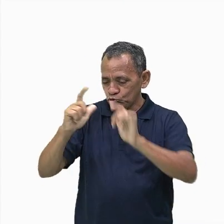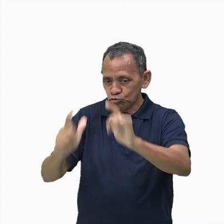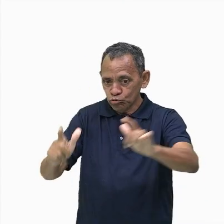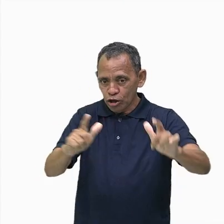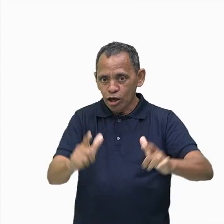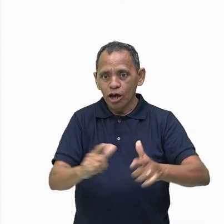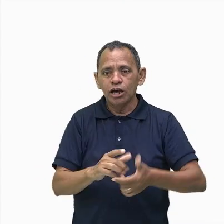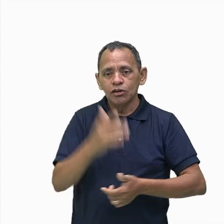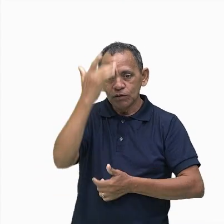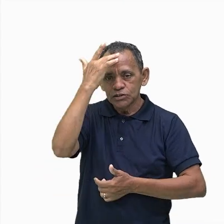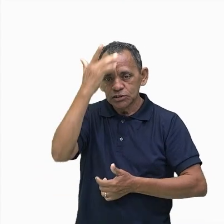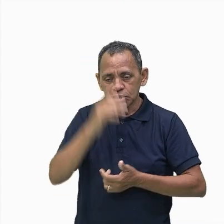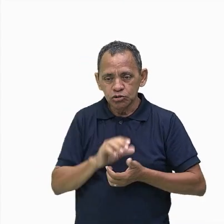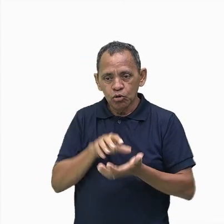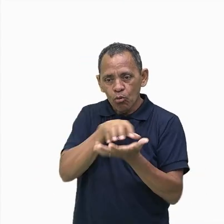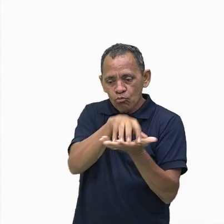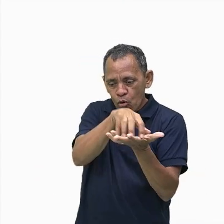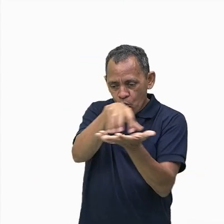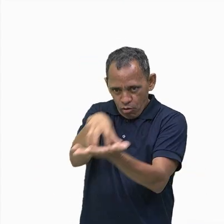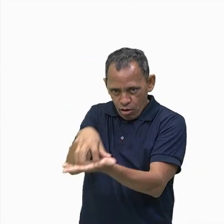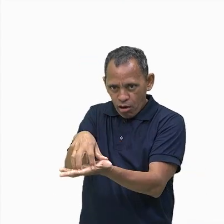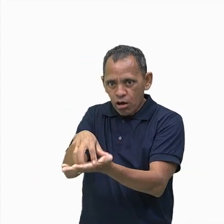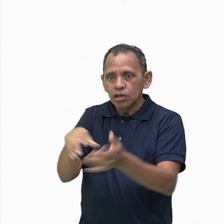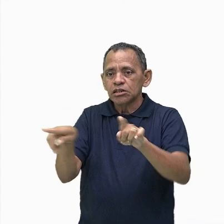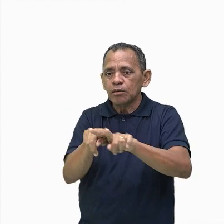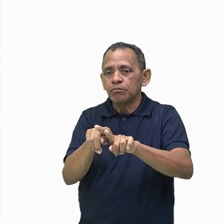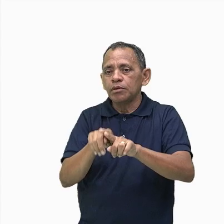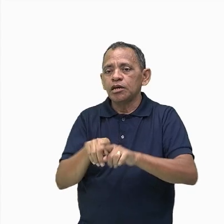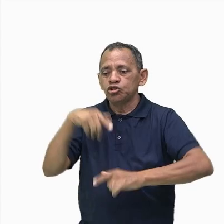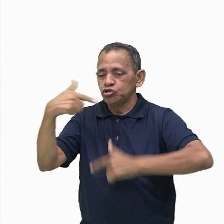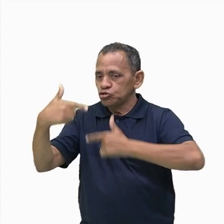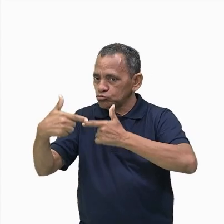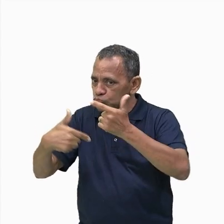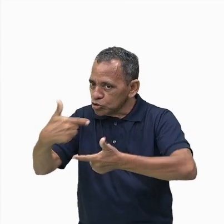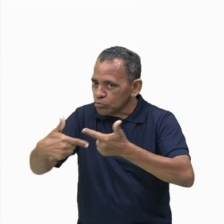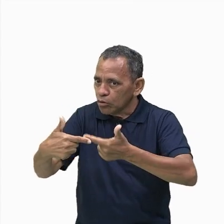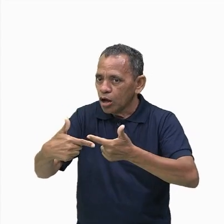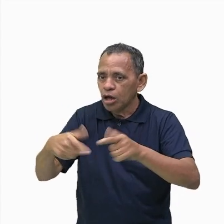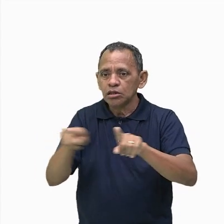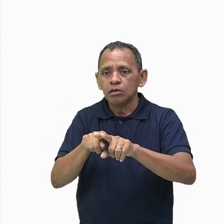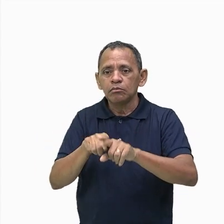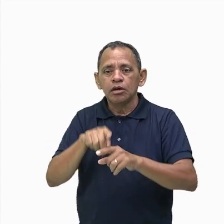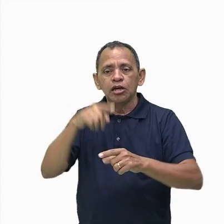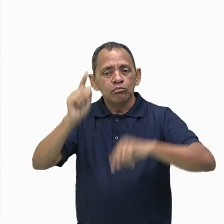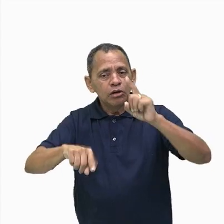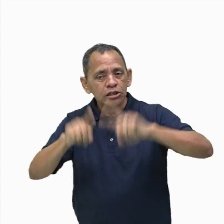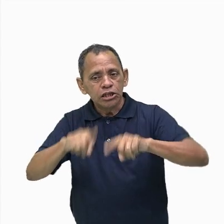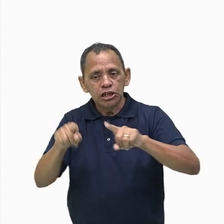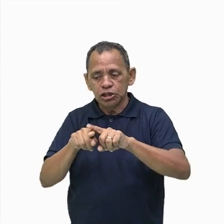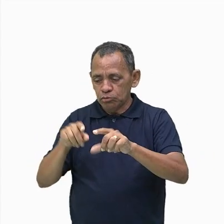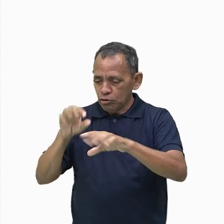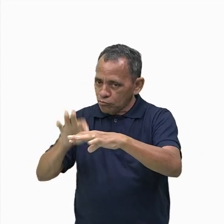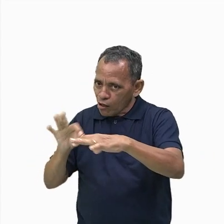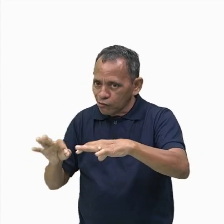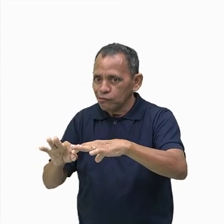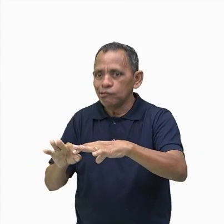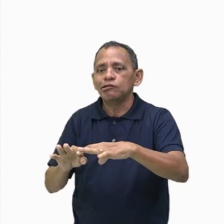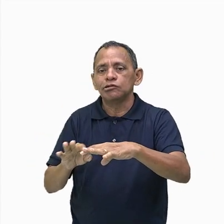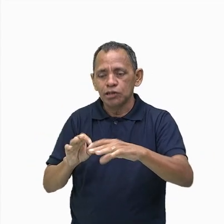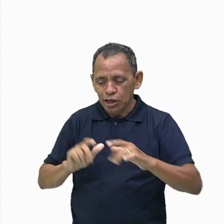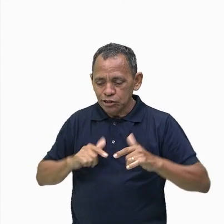O transporte, né, de produtos agrícolas que acaba tendo ali por conta das atividades que são